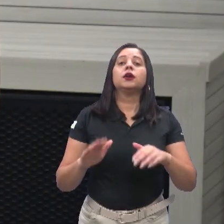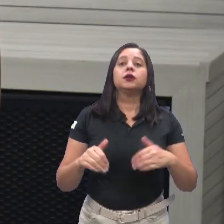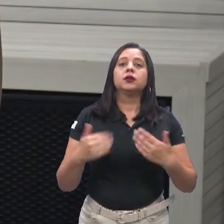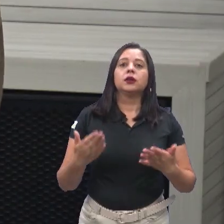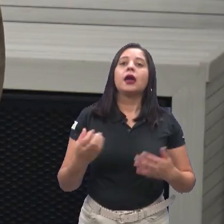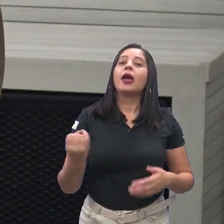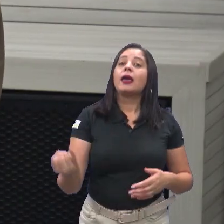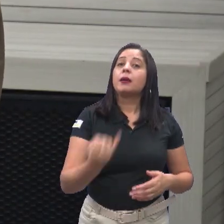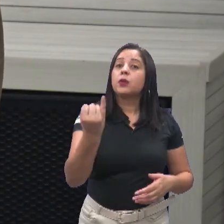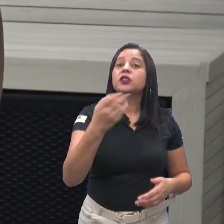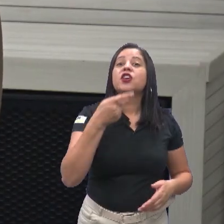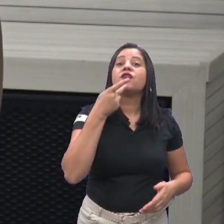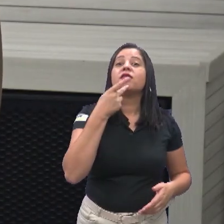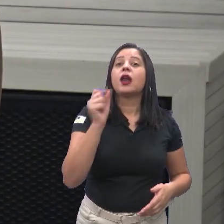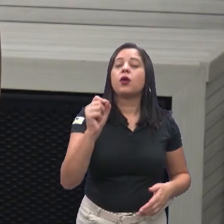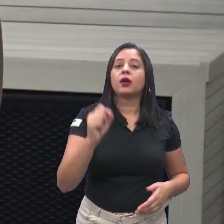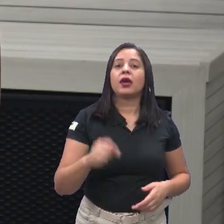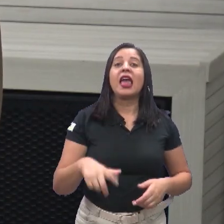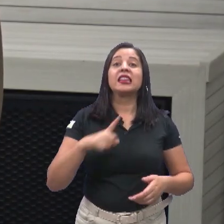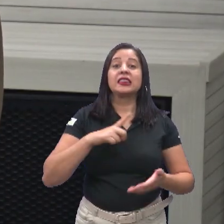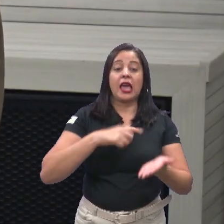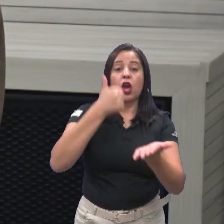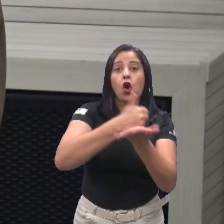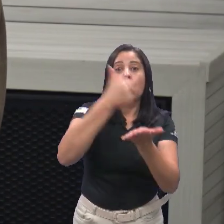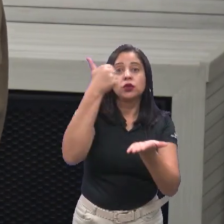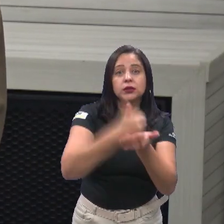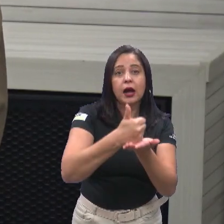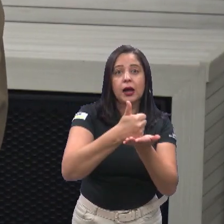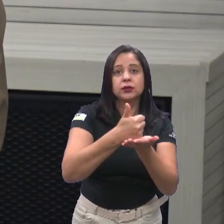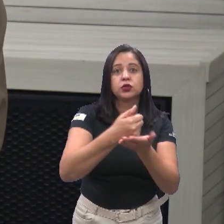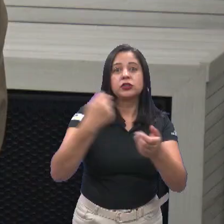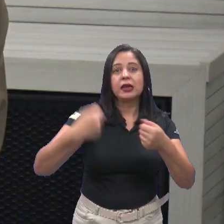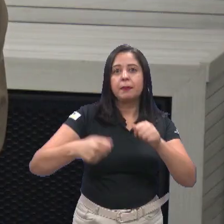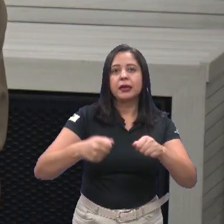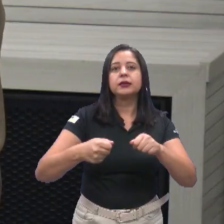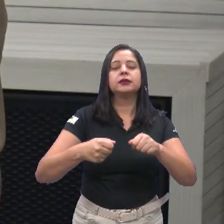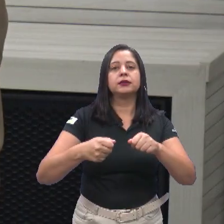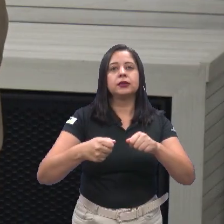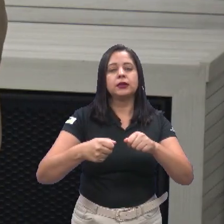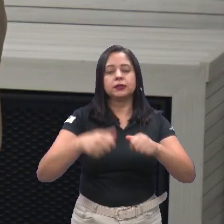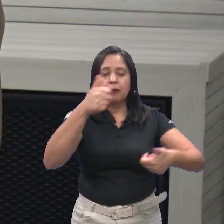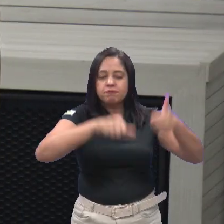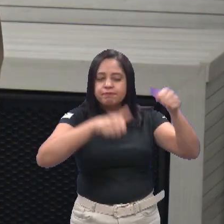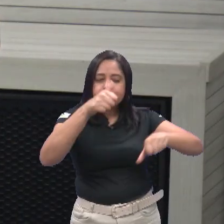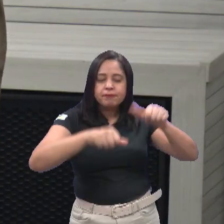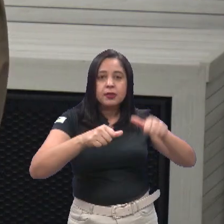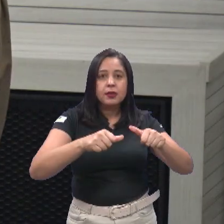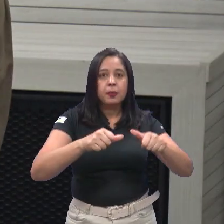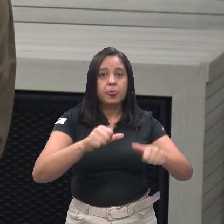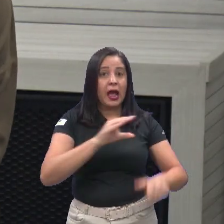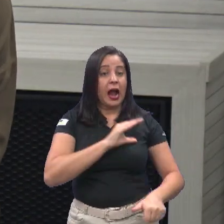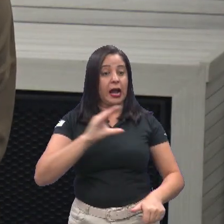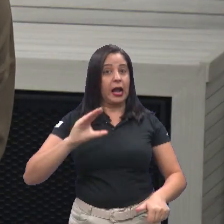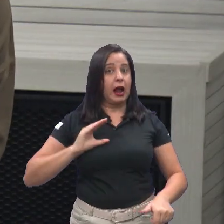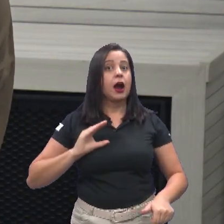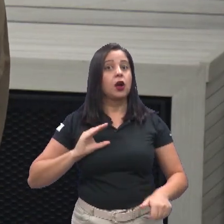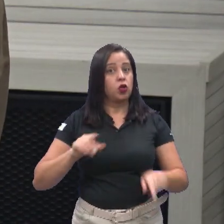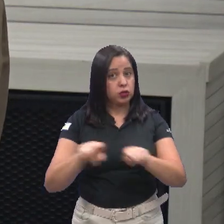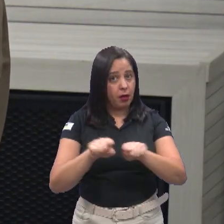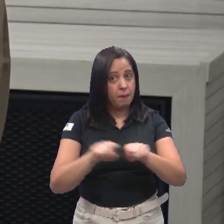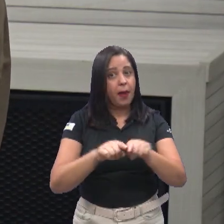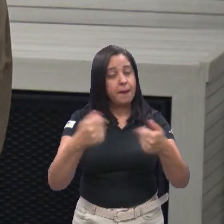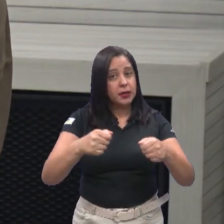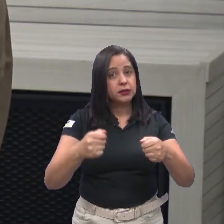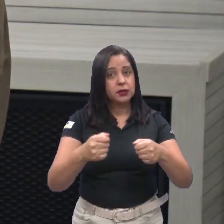importante a gente falar que nós temos contratos que precisam ser revisados, cargos comissionados que precisam ser revisados. É aí que tem que ser cortado. Se